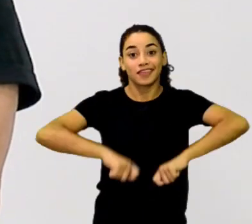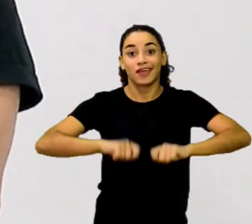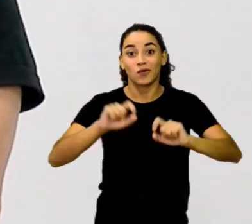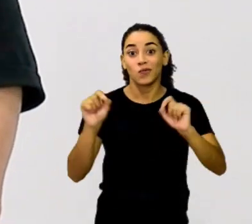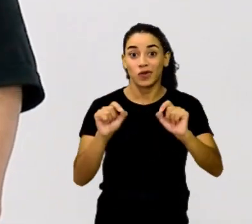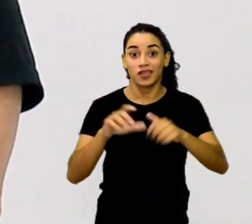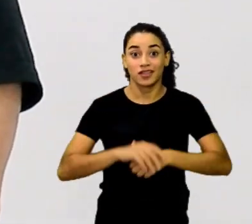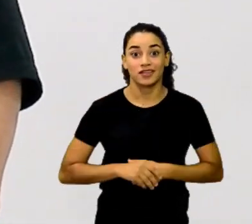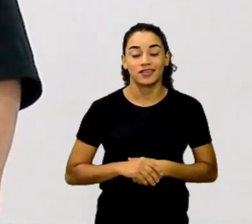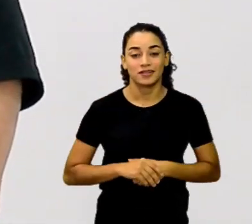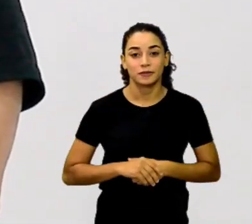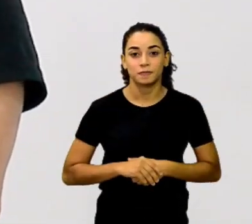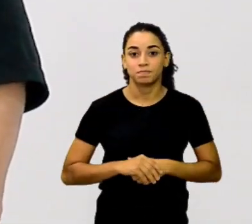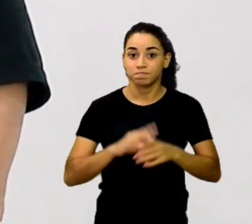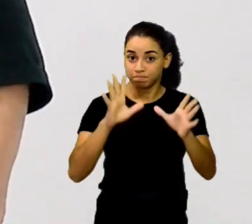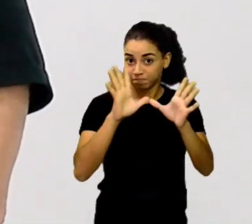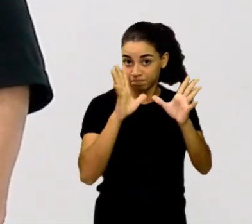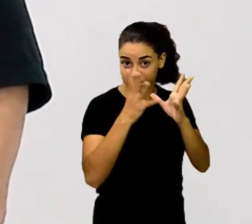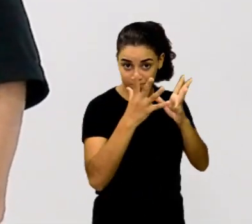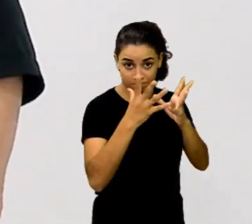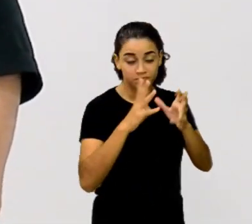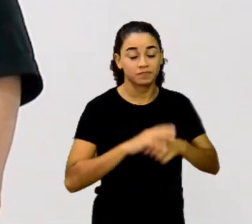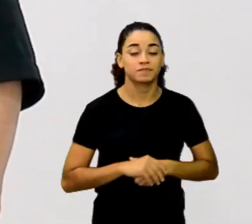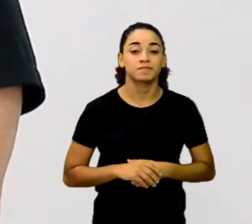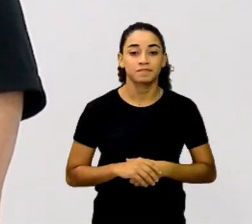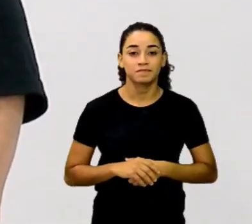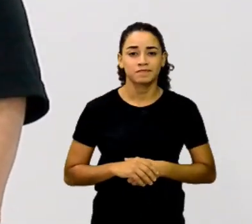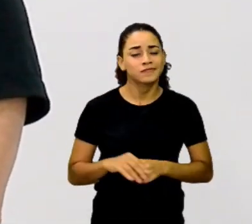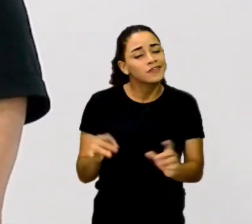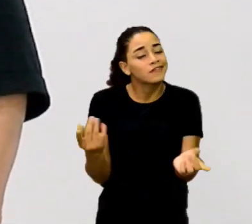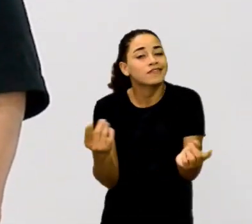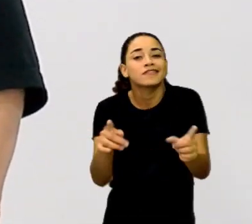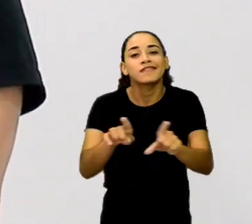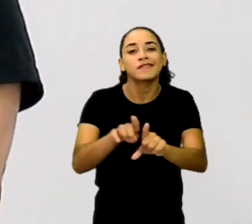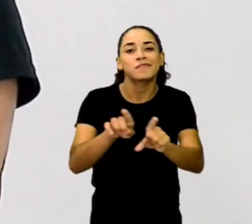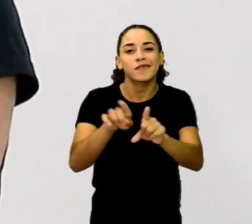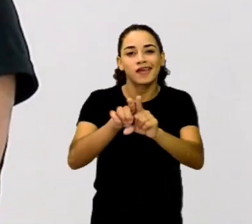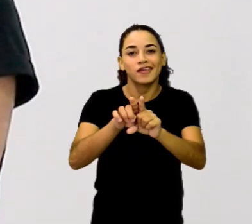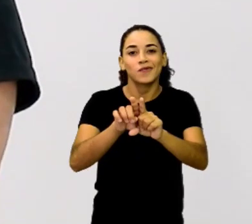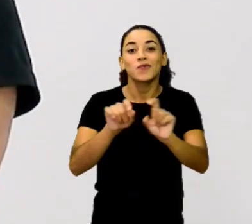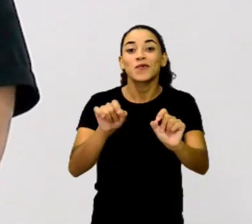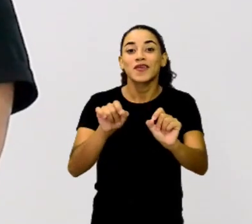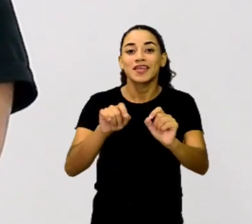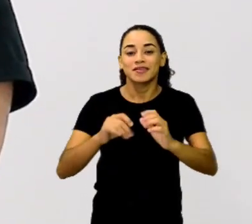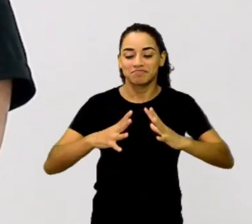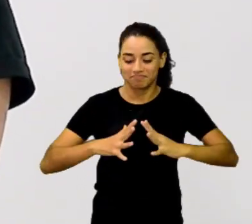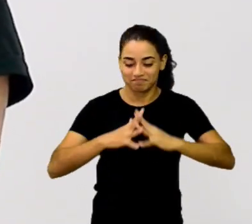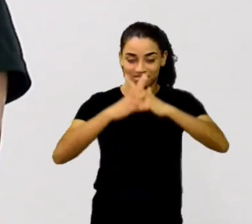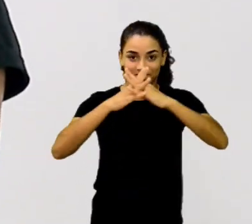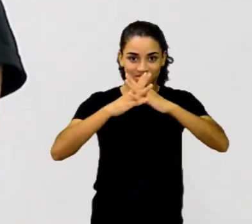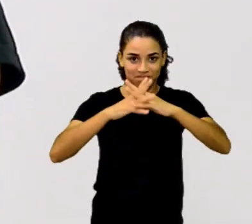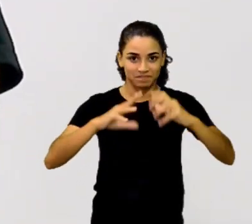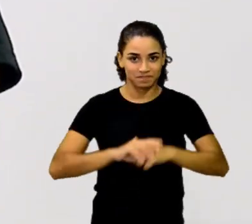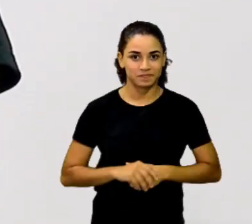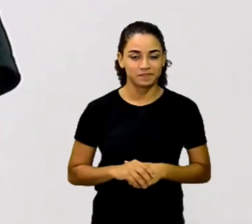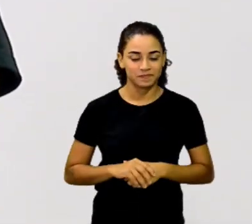as vogais e também as consoantes.